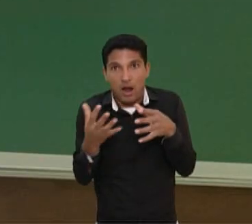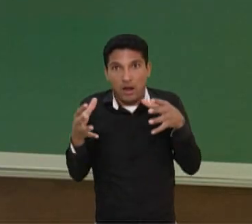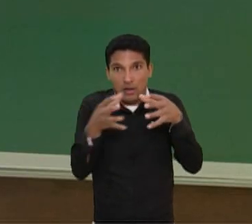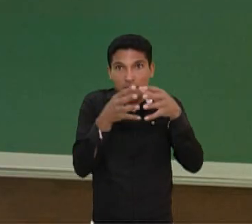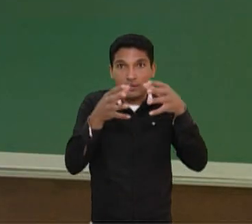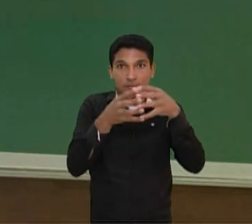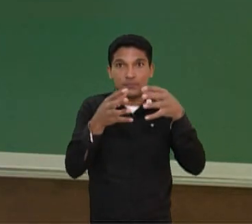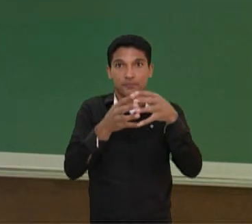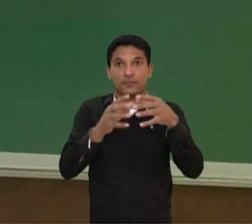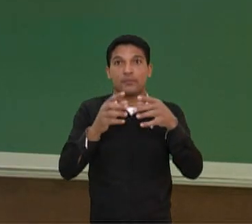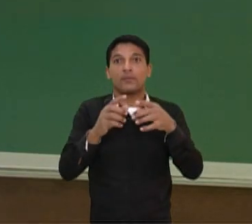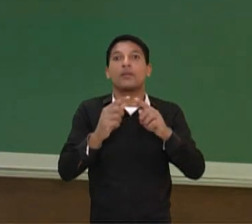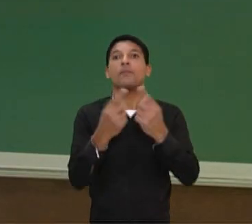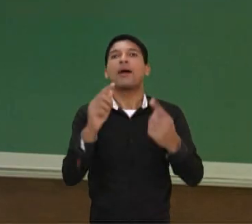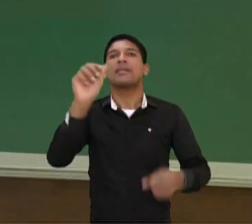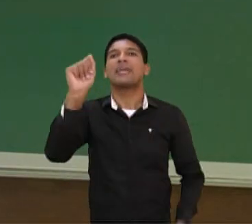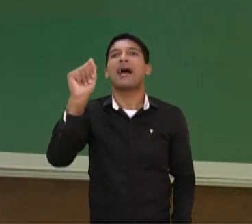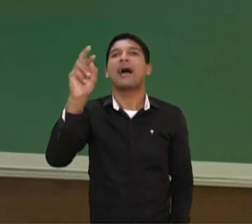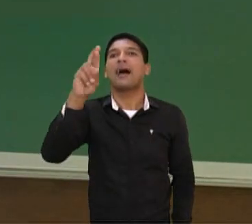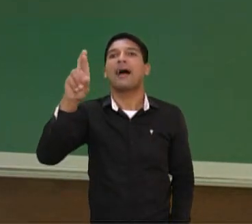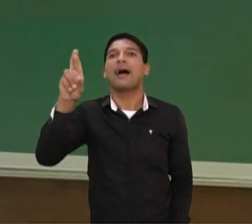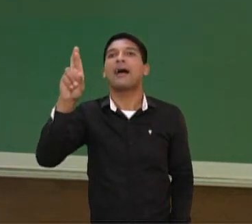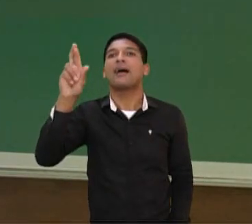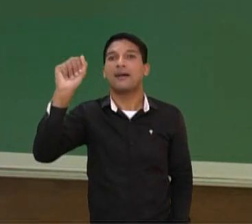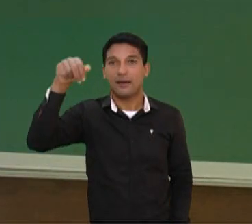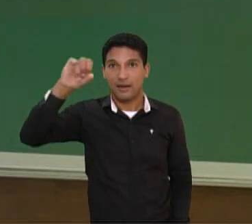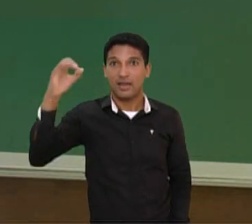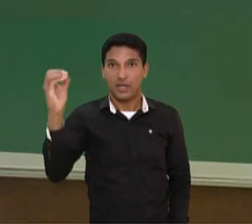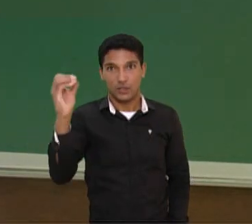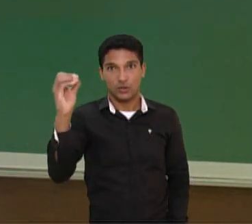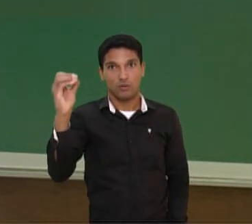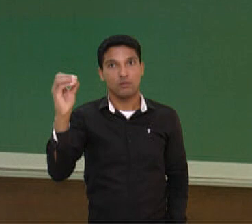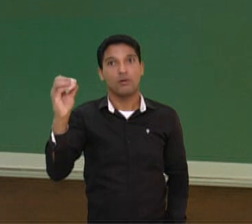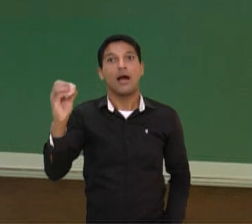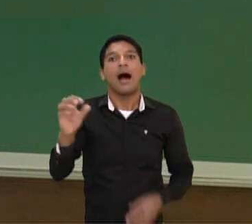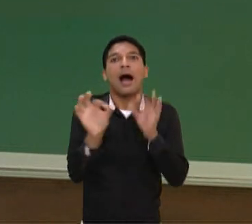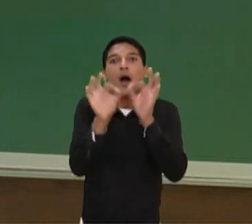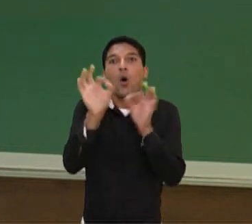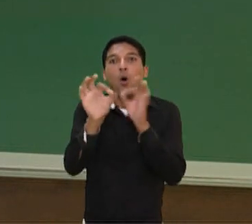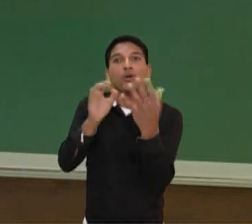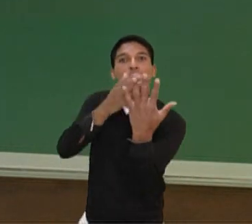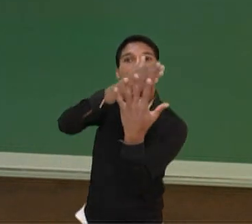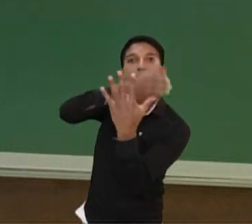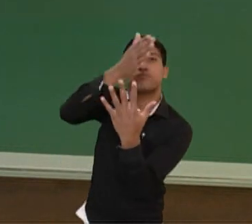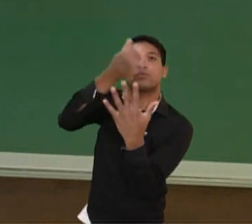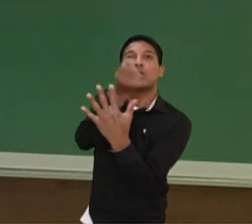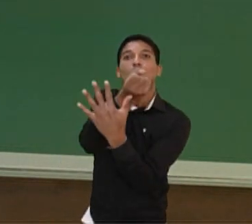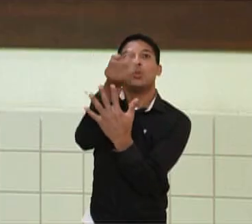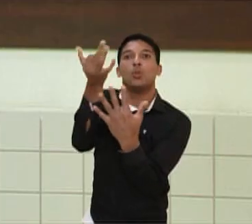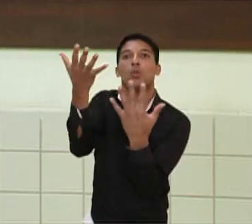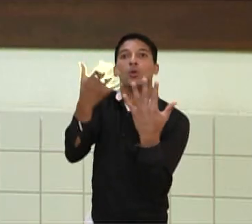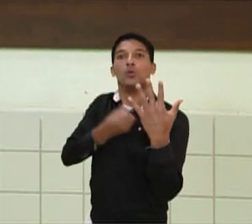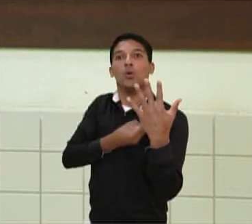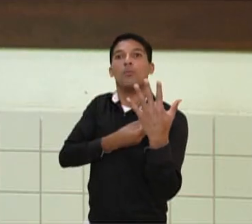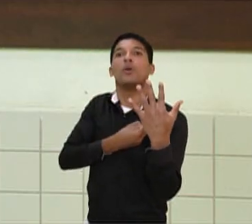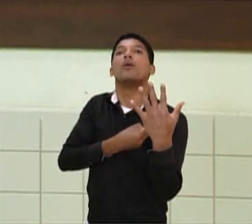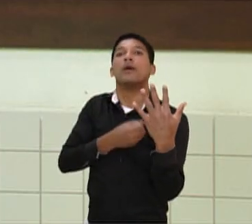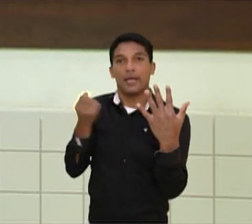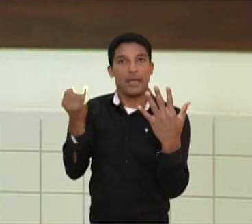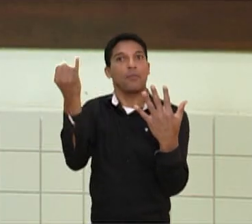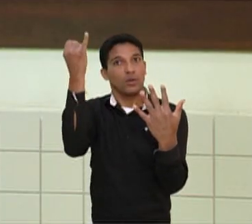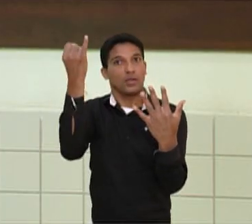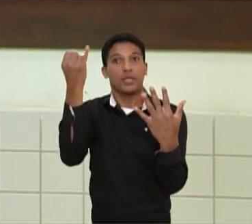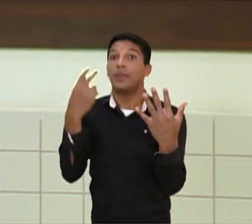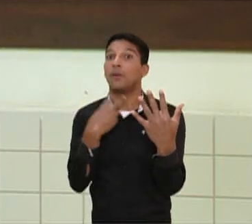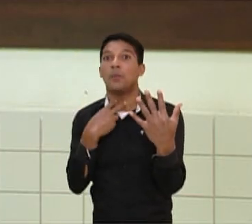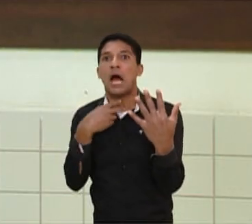a ordem em que os elementos aparecem importa, bem como na permutação. A ordem que os elementos aparecem importa, porque se eu mudar de ordem